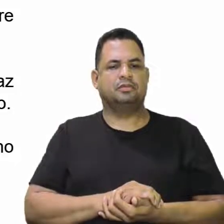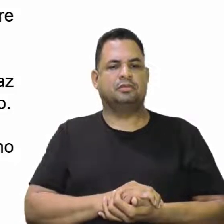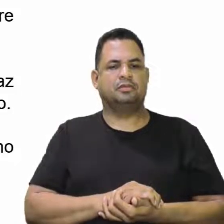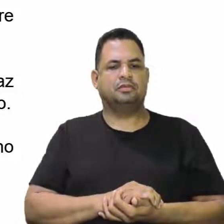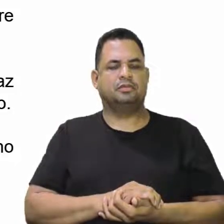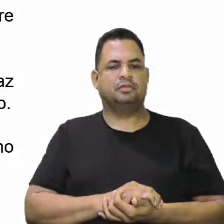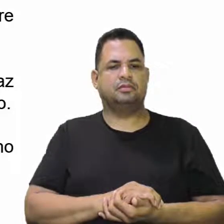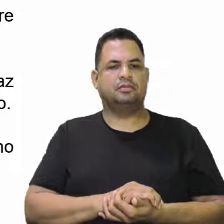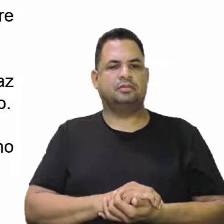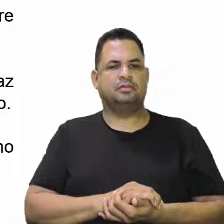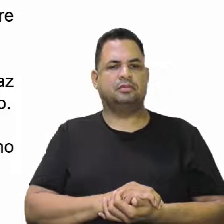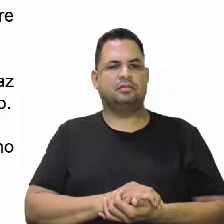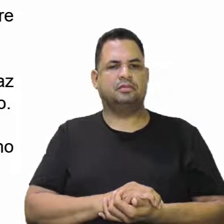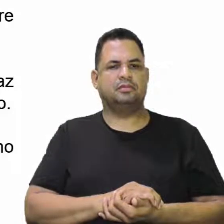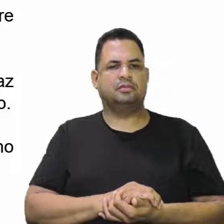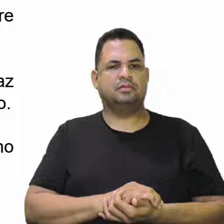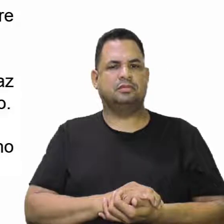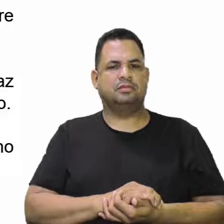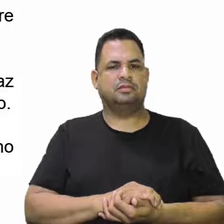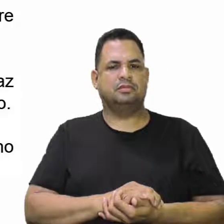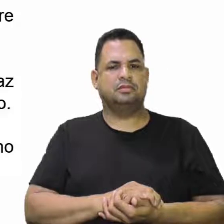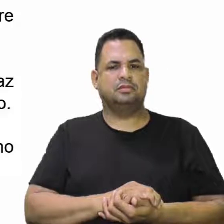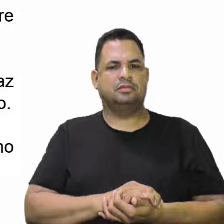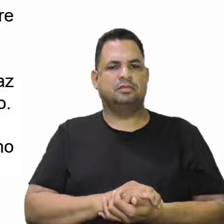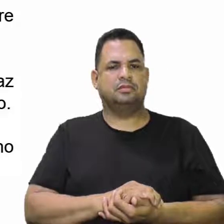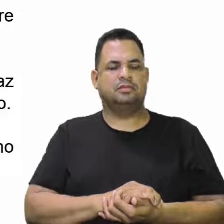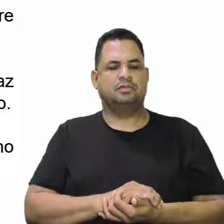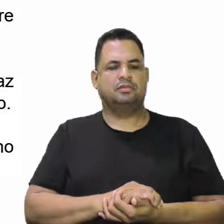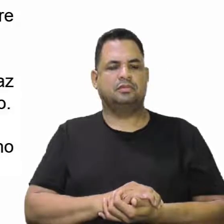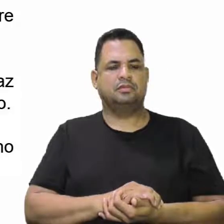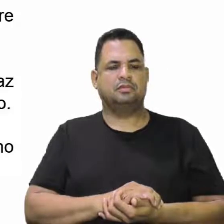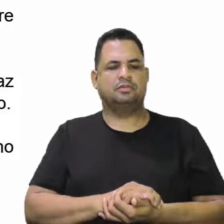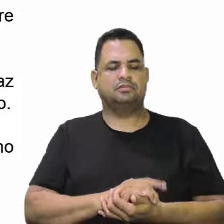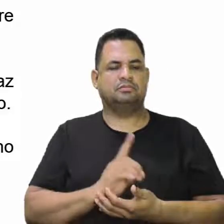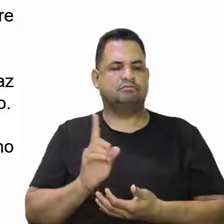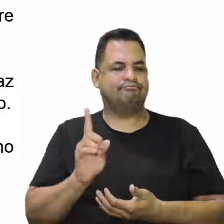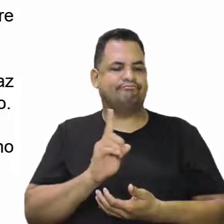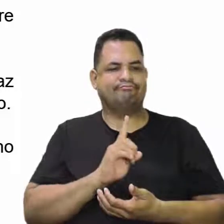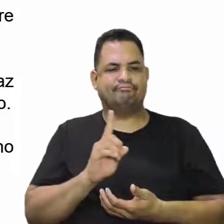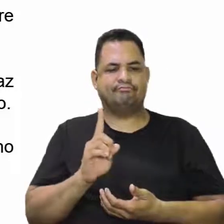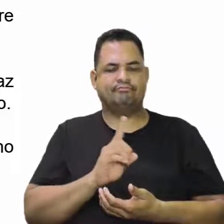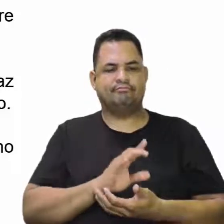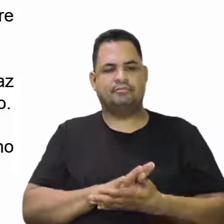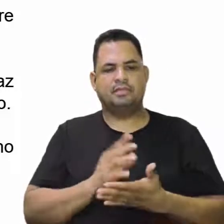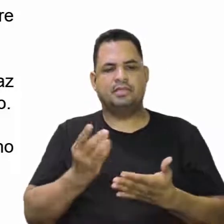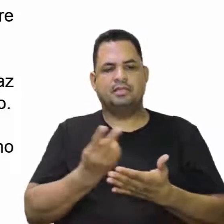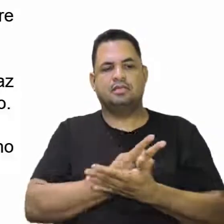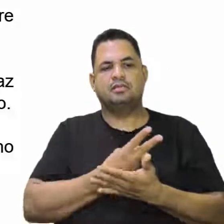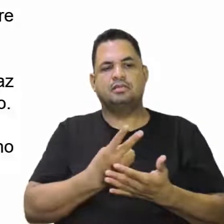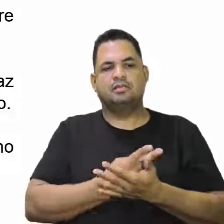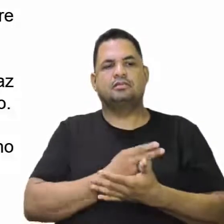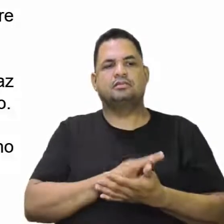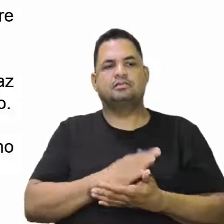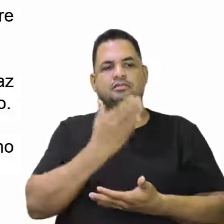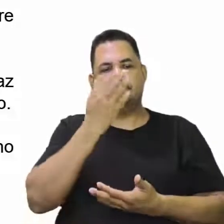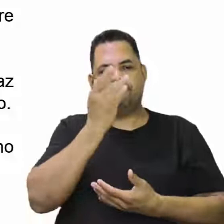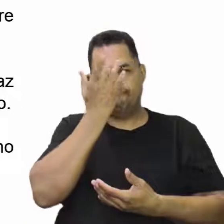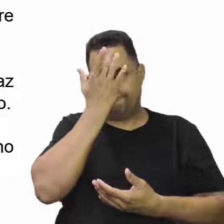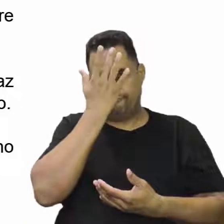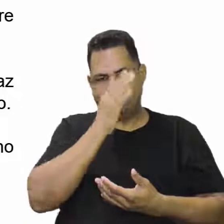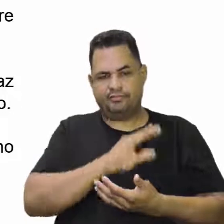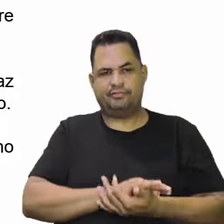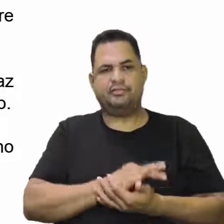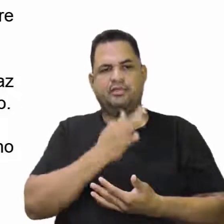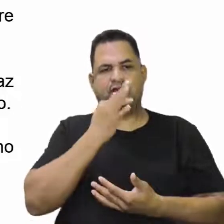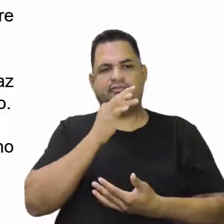Bolívia, e a chamada não se pudo concluir? Não, nada a ver, né, gente? Nada a ver. Então, olha como ficou facinho. Falso,